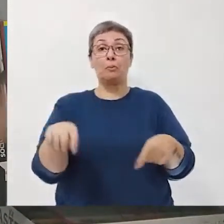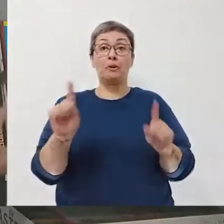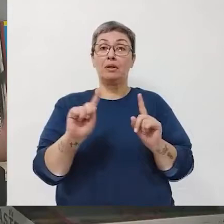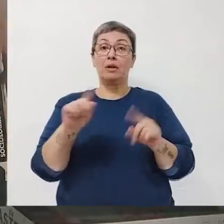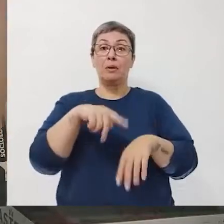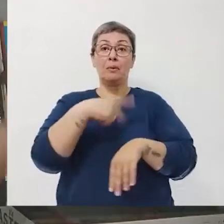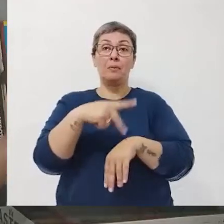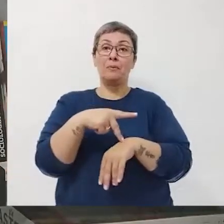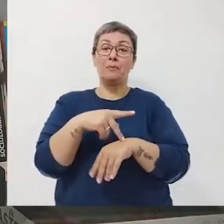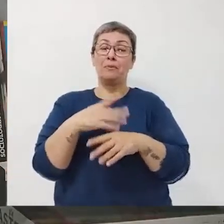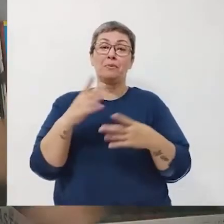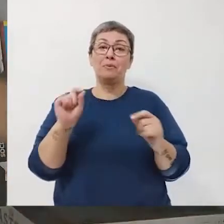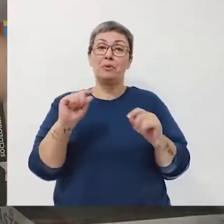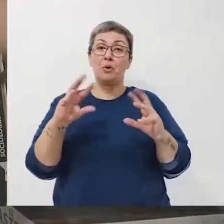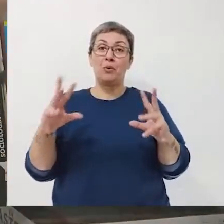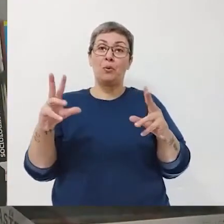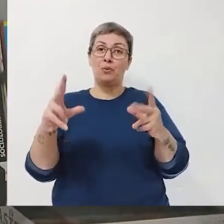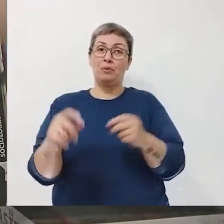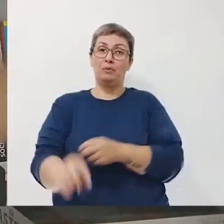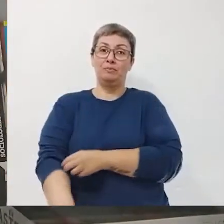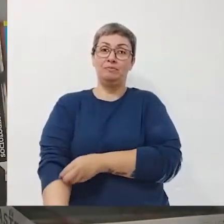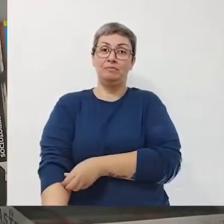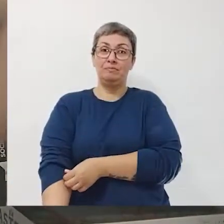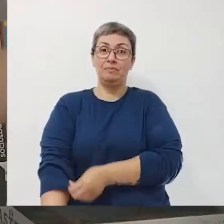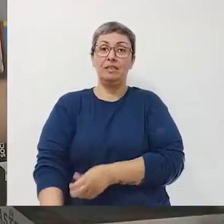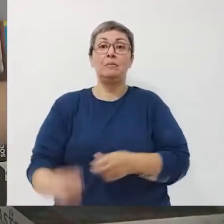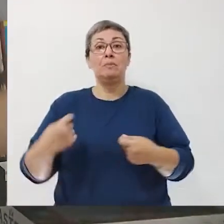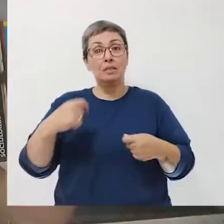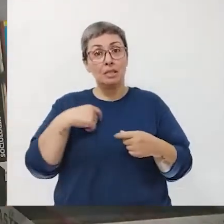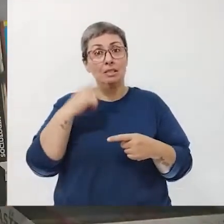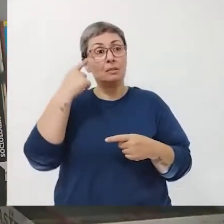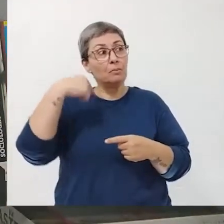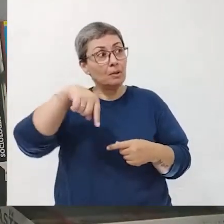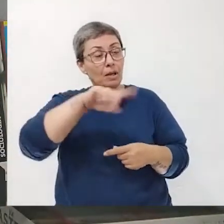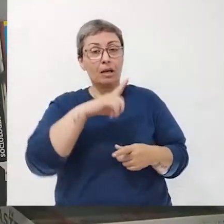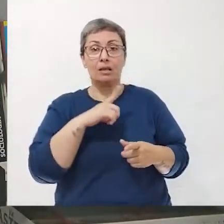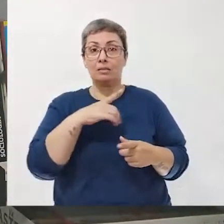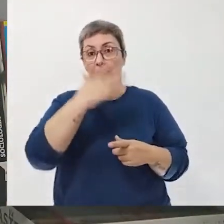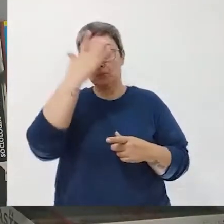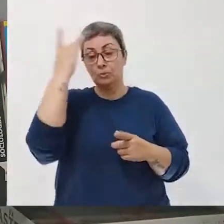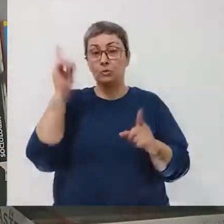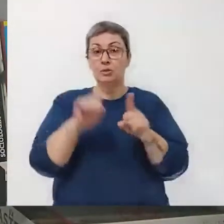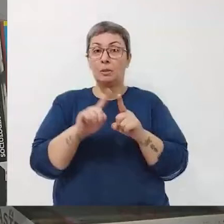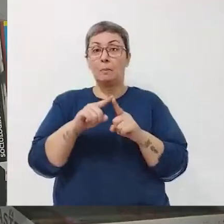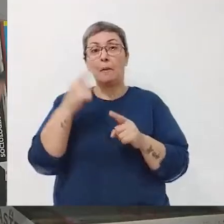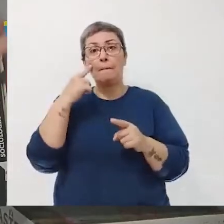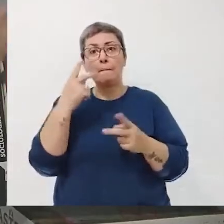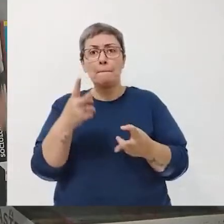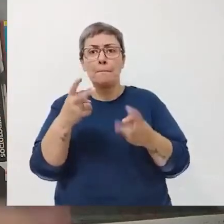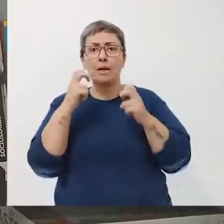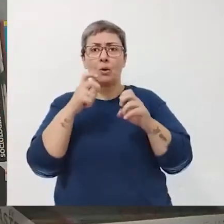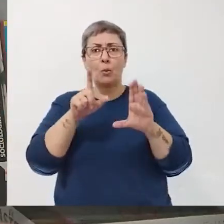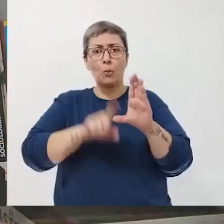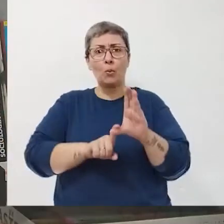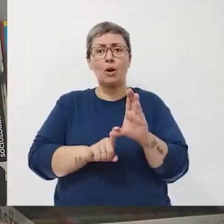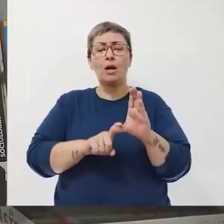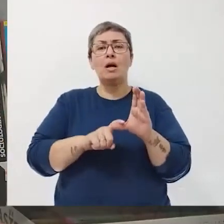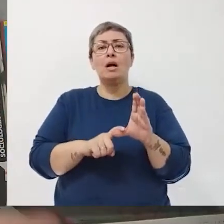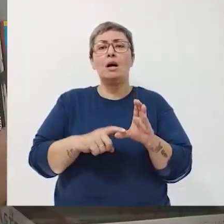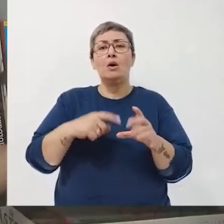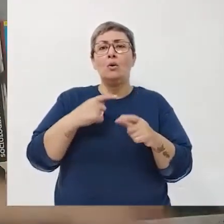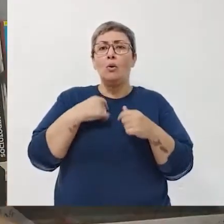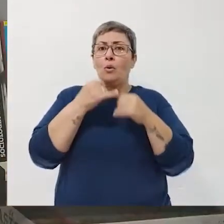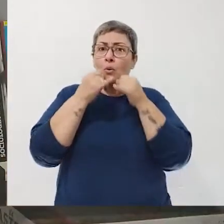nosso país, no Brasil como um todo, não é verdade? Pensar no próximo. E a gente só percebe como somos dependentes da